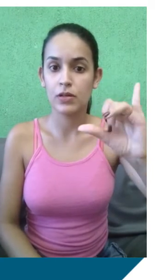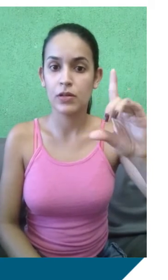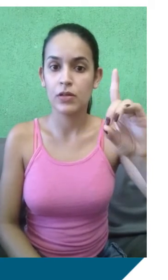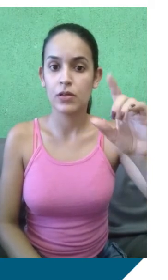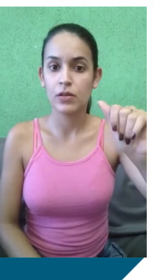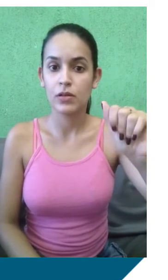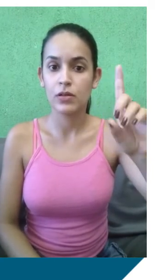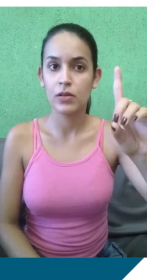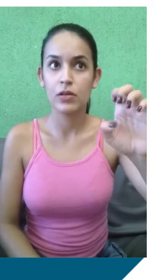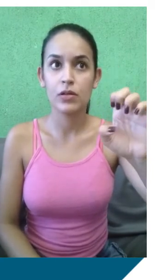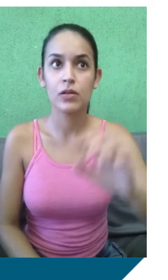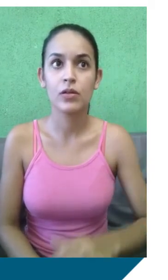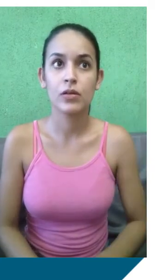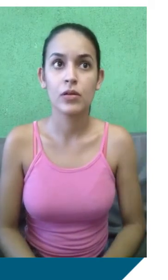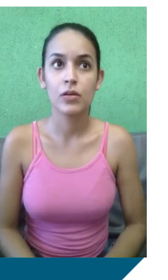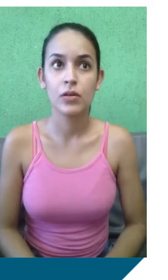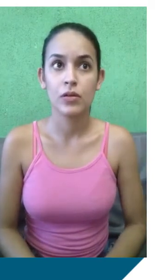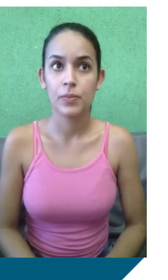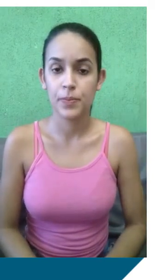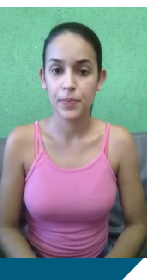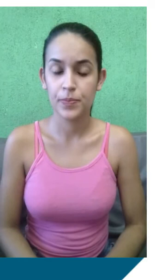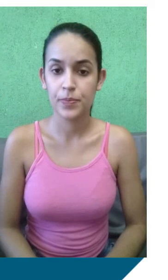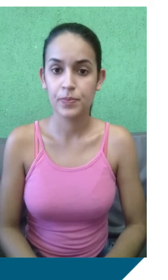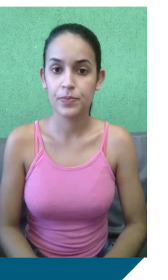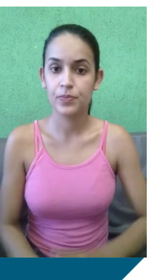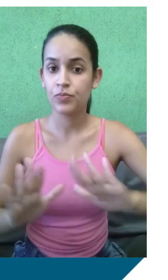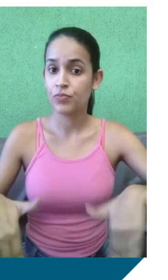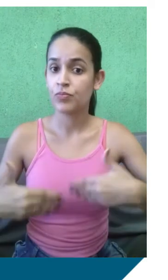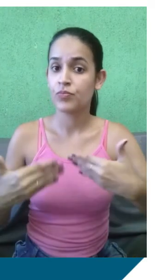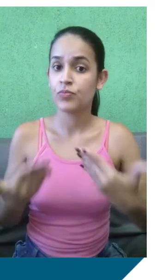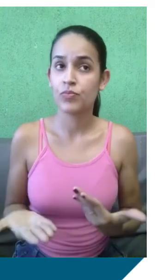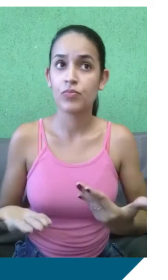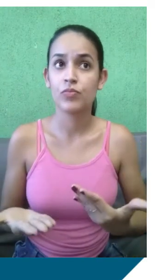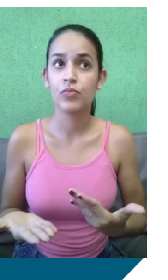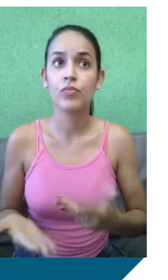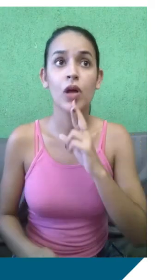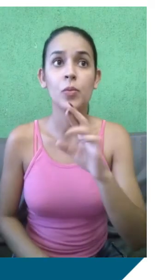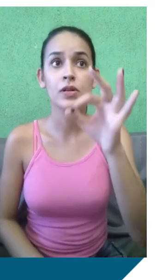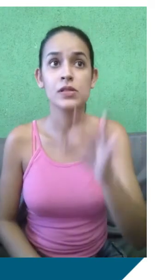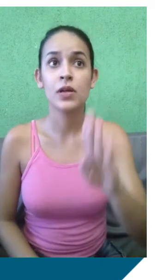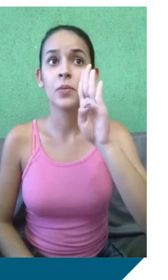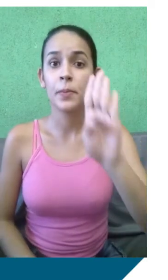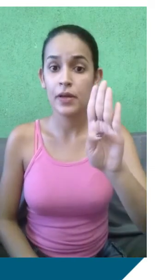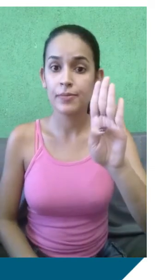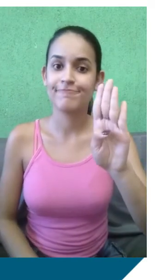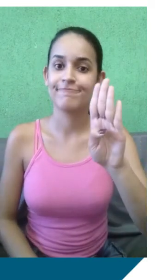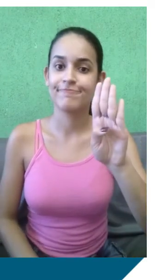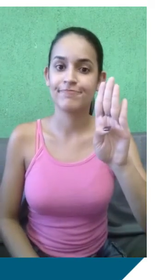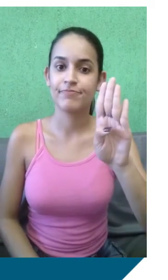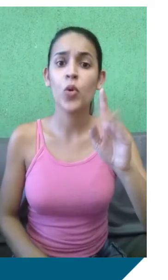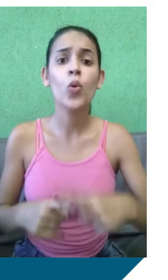questão. Como estudamos, os textos que se enquadram no tipo textual injuntivo